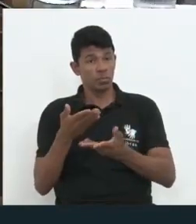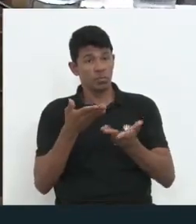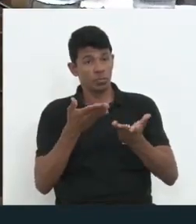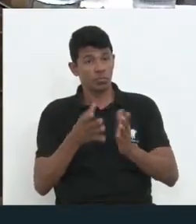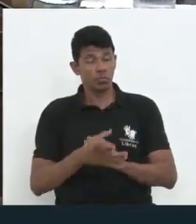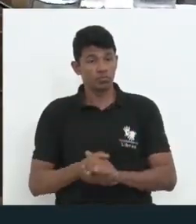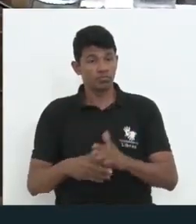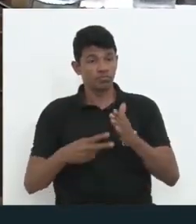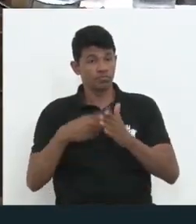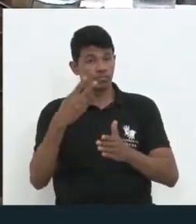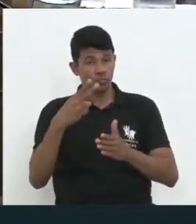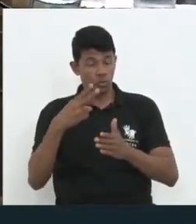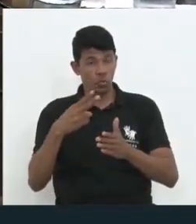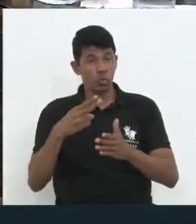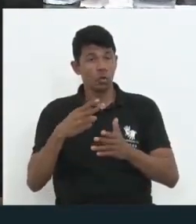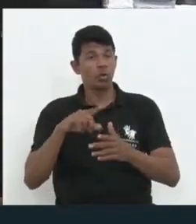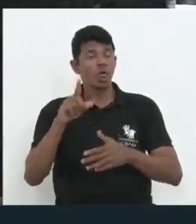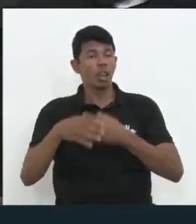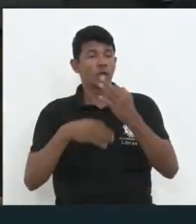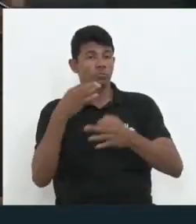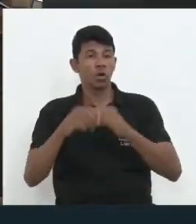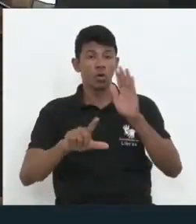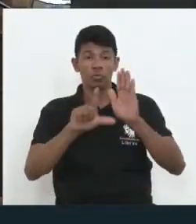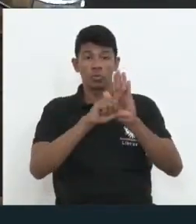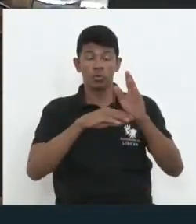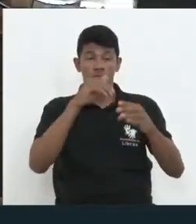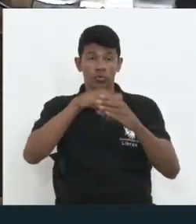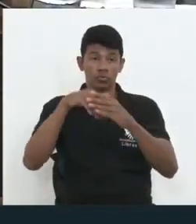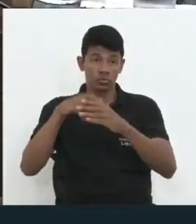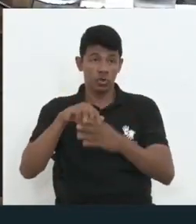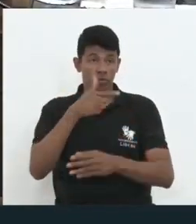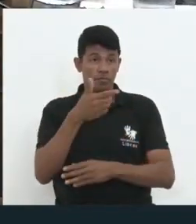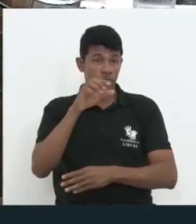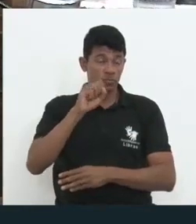Item segundo, segunda discussão e votação do projeto de lei